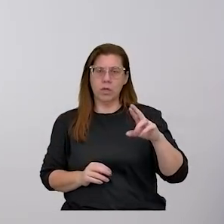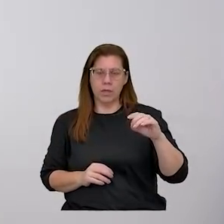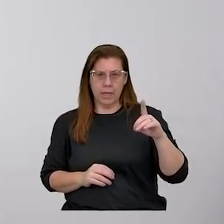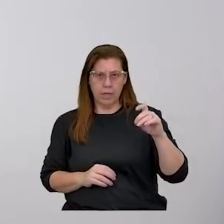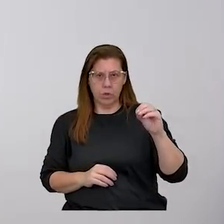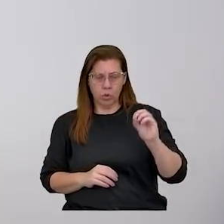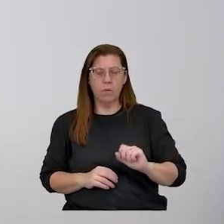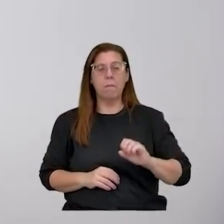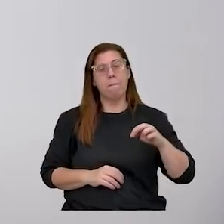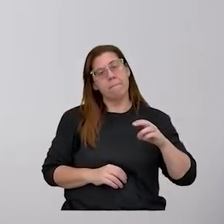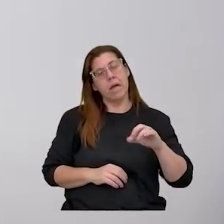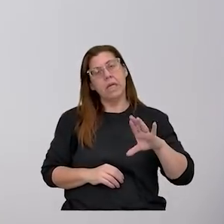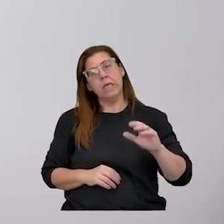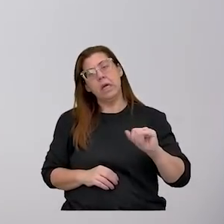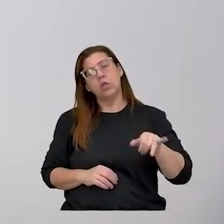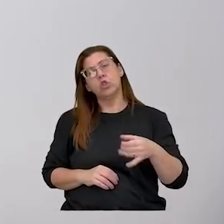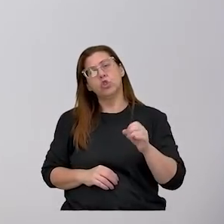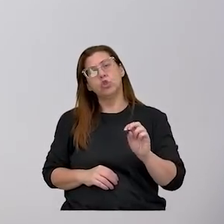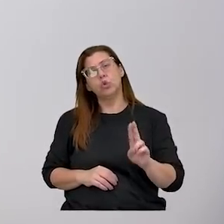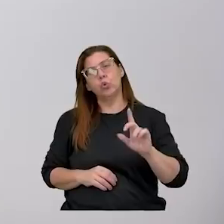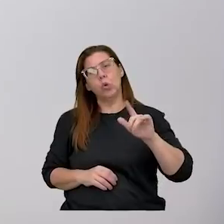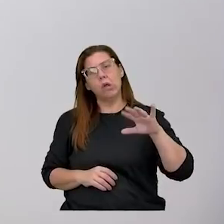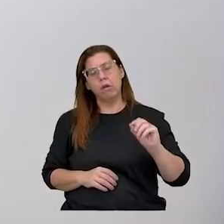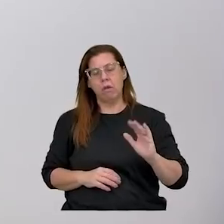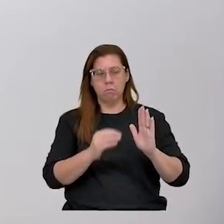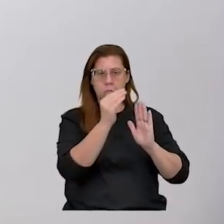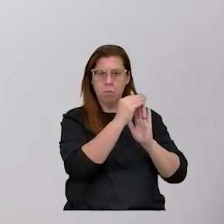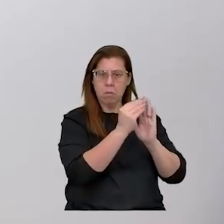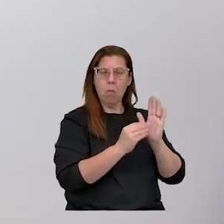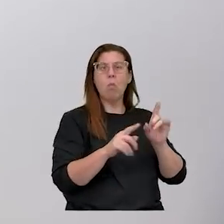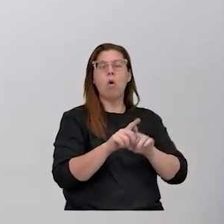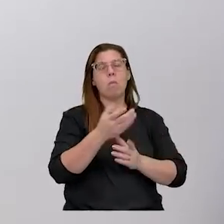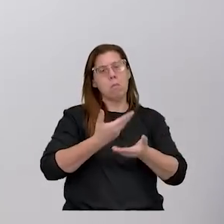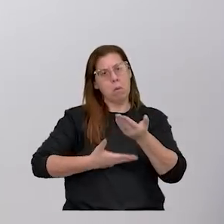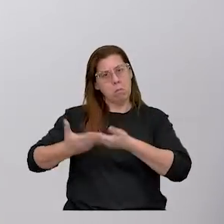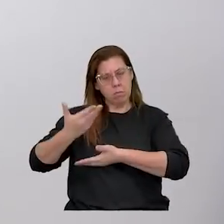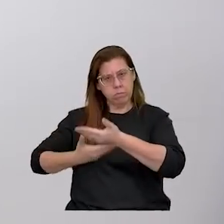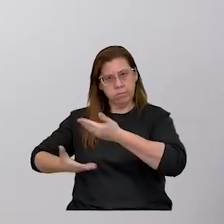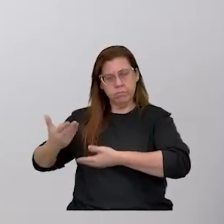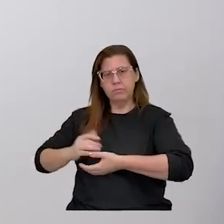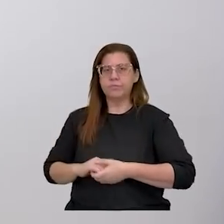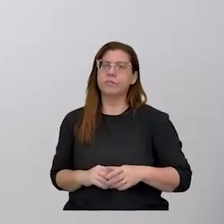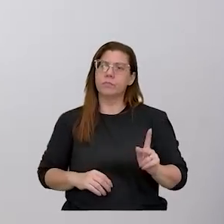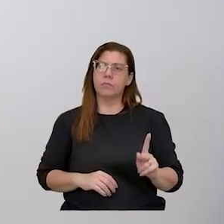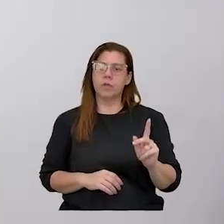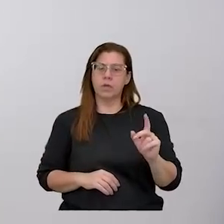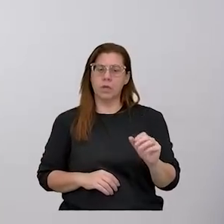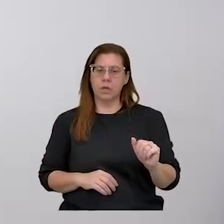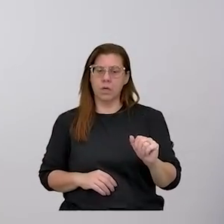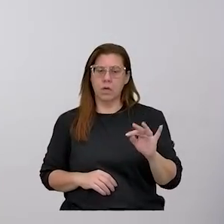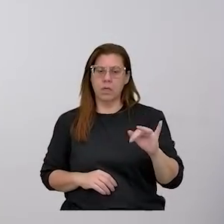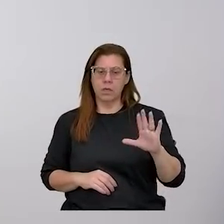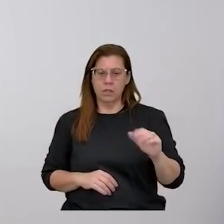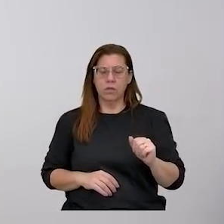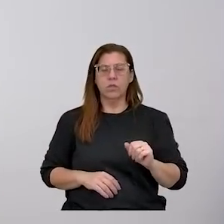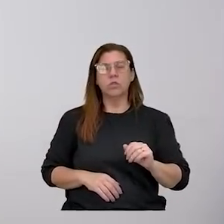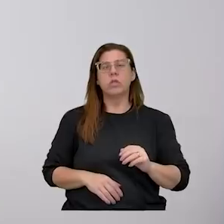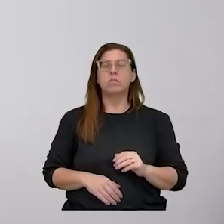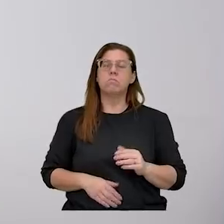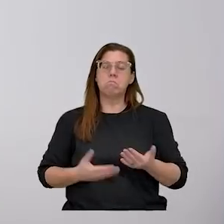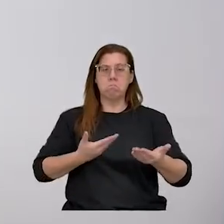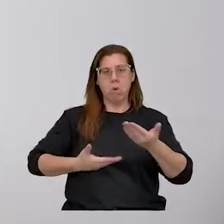poder. Sim. Né? Então, aquele que conseguir mais lidar, ou aquele que consegue lidar mais com a palavra, né? E acho